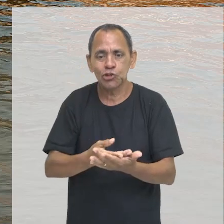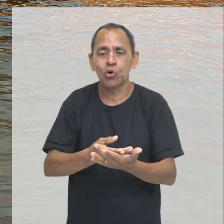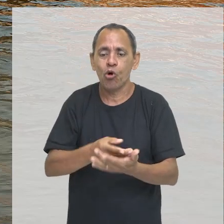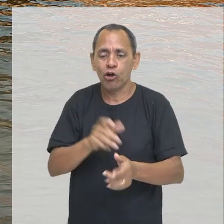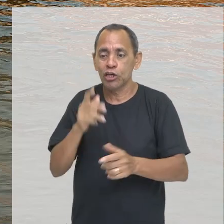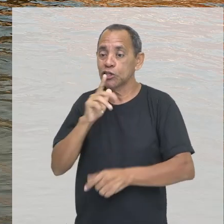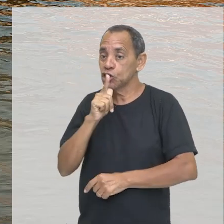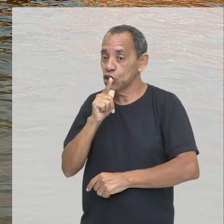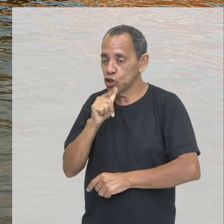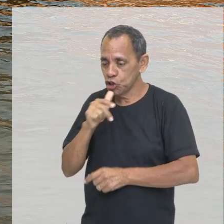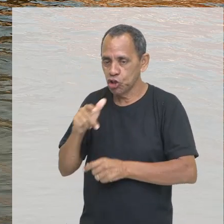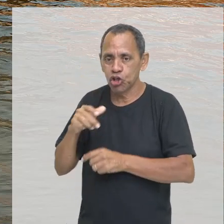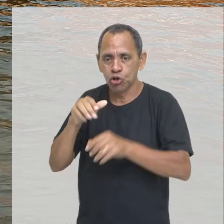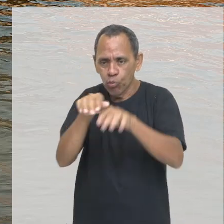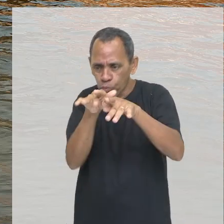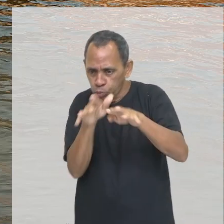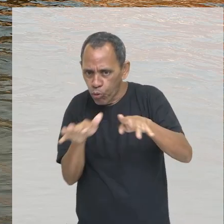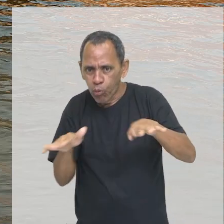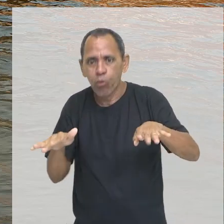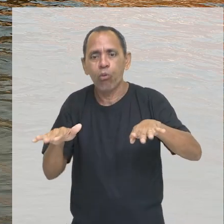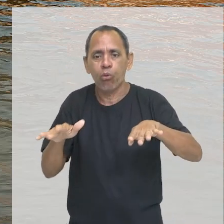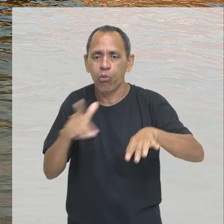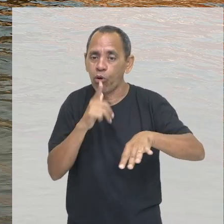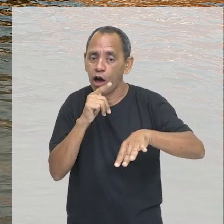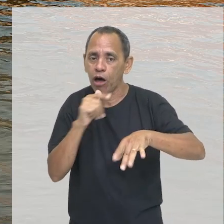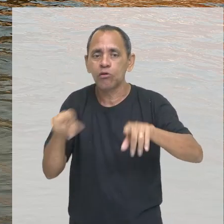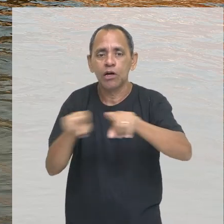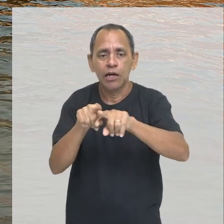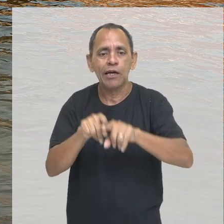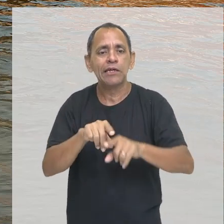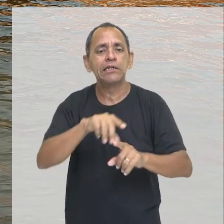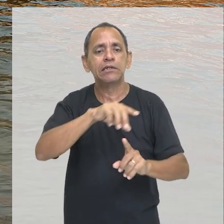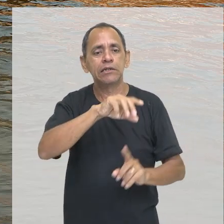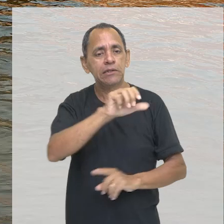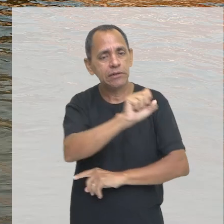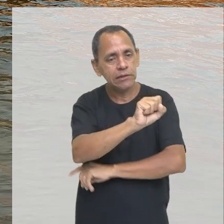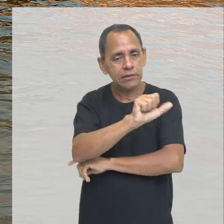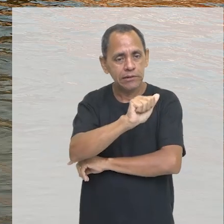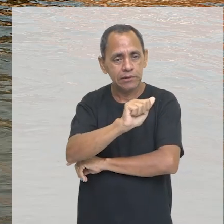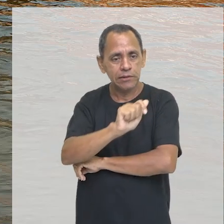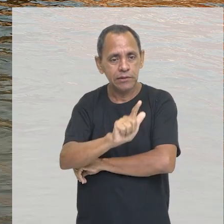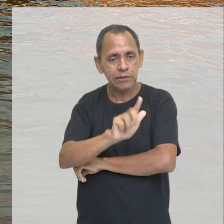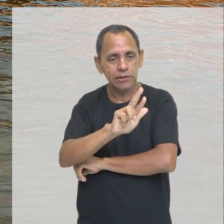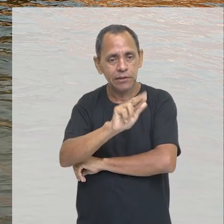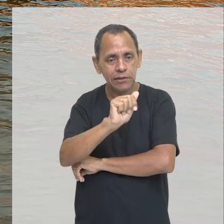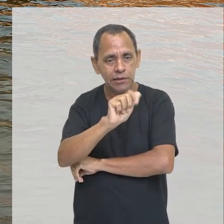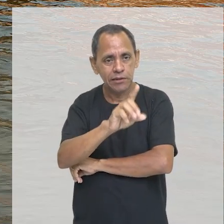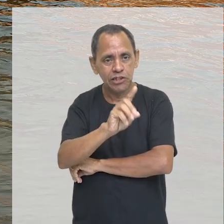da Índia. Então, é por isso que estamos aqui, né, no nosso barco,